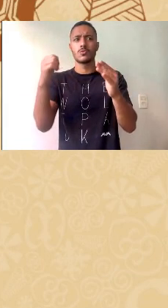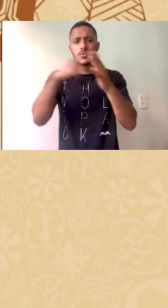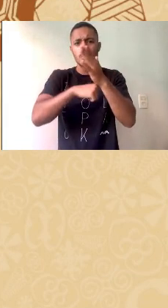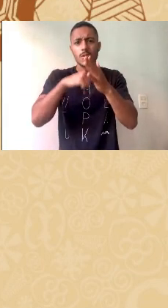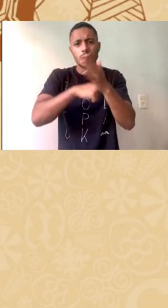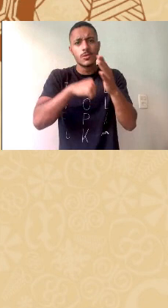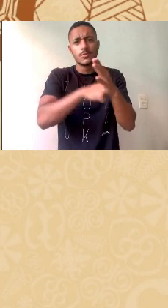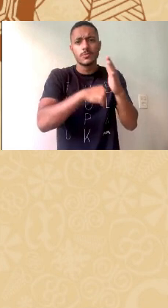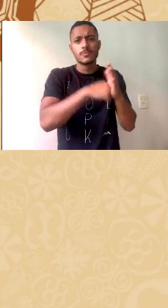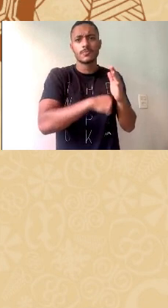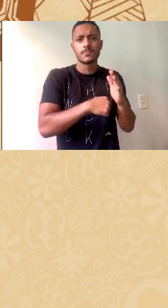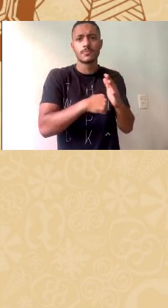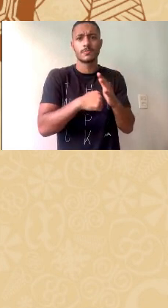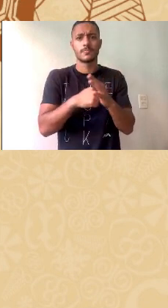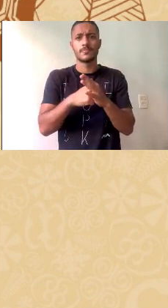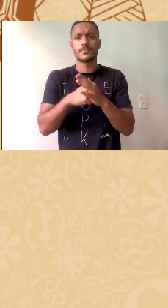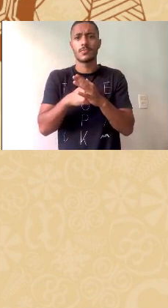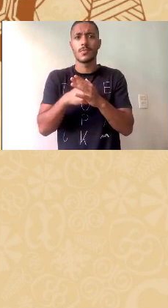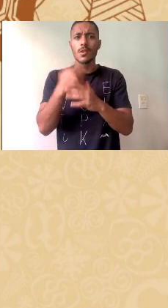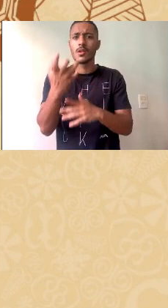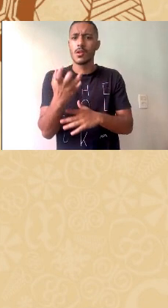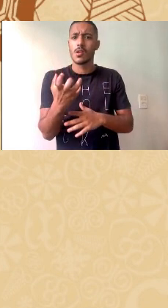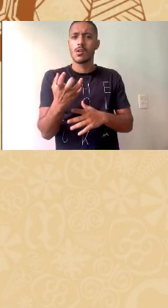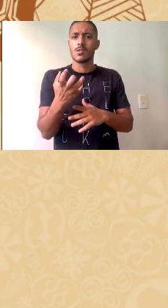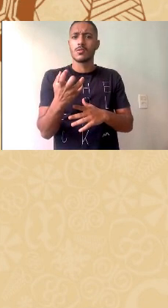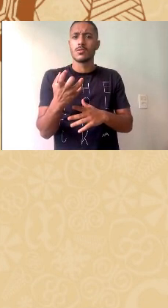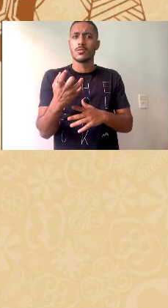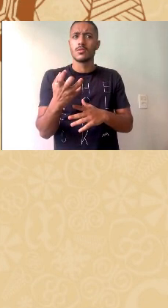para que, né?